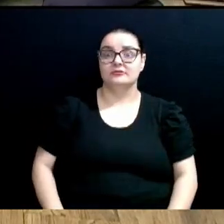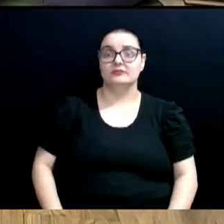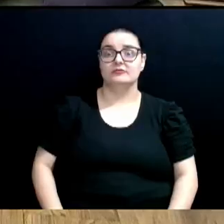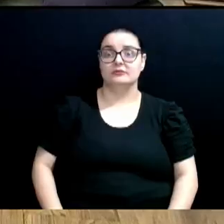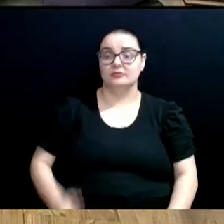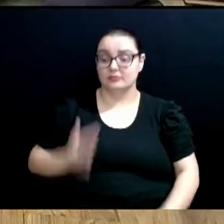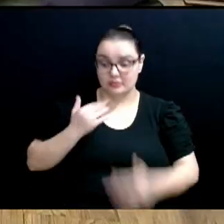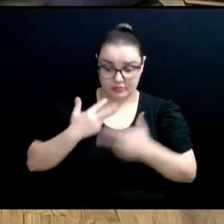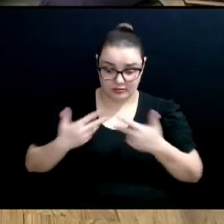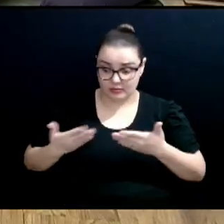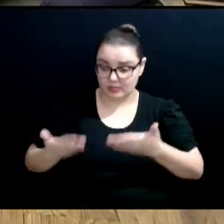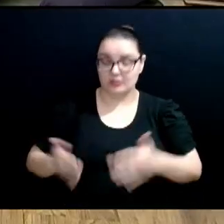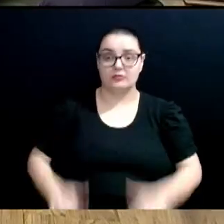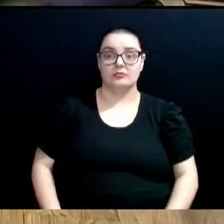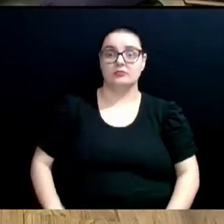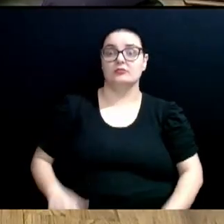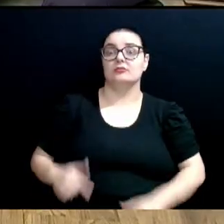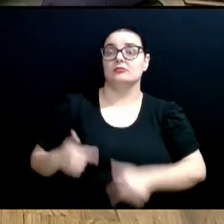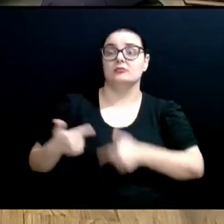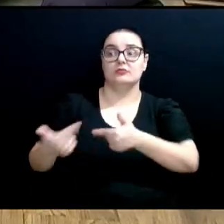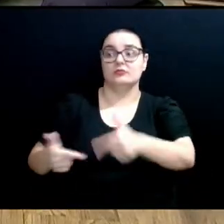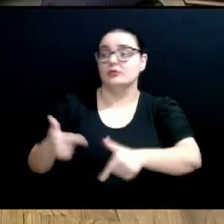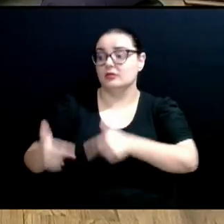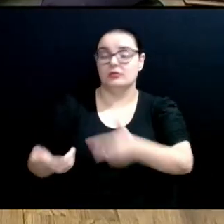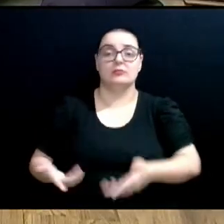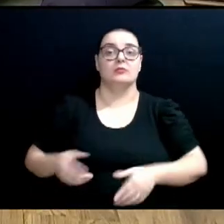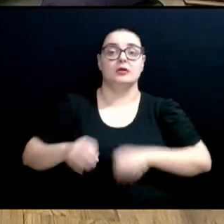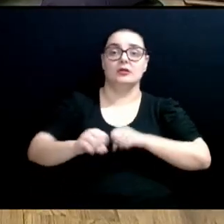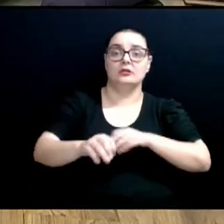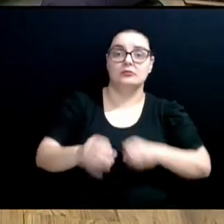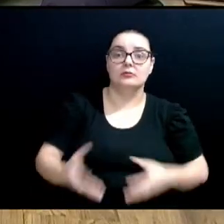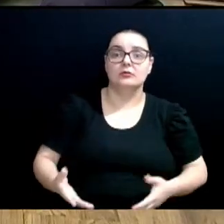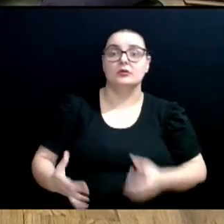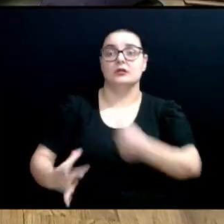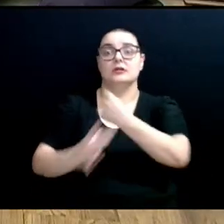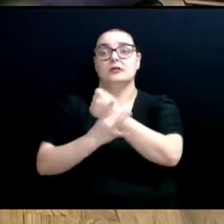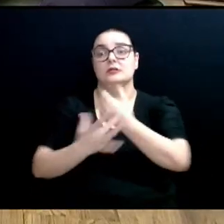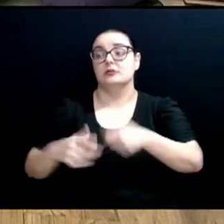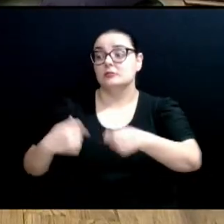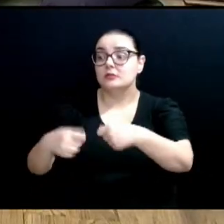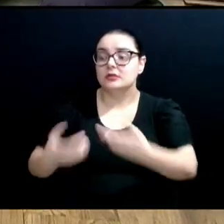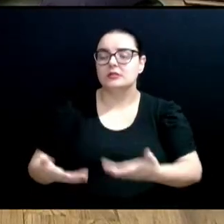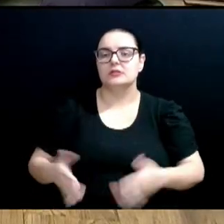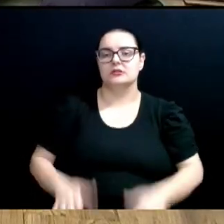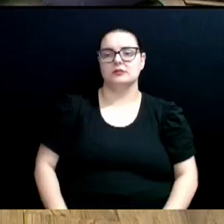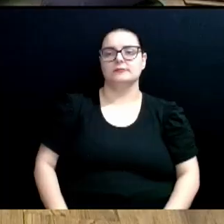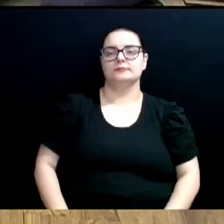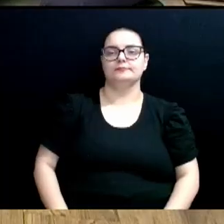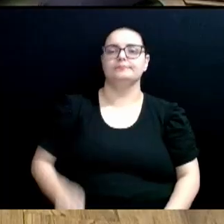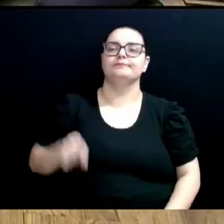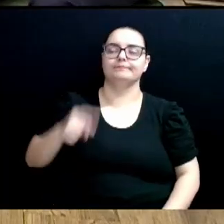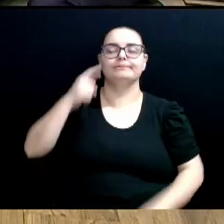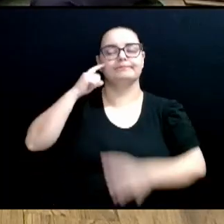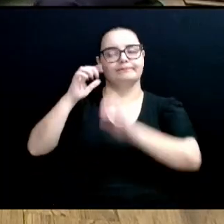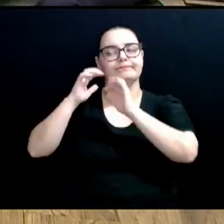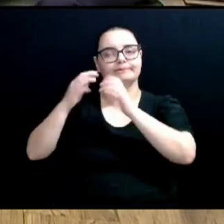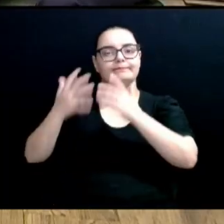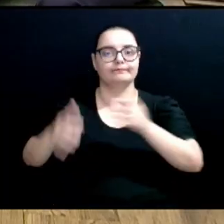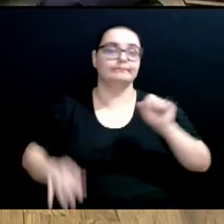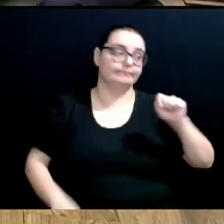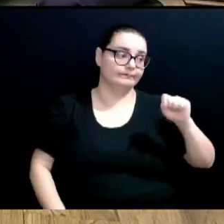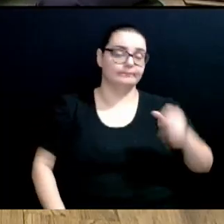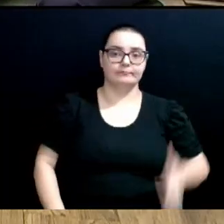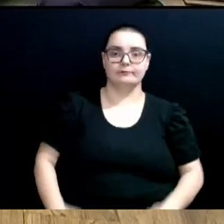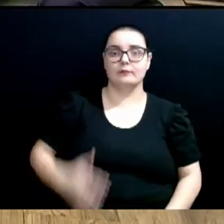o emprego, a educação, a segurança. Isso tem que ser repensado, no meu modo de